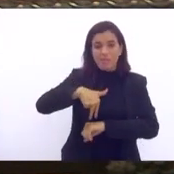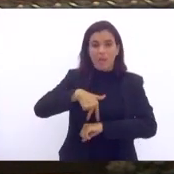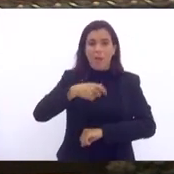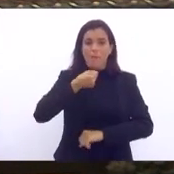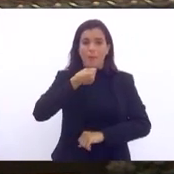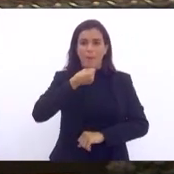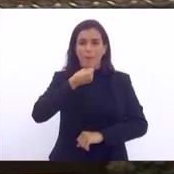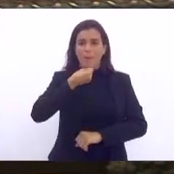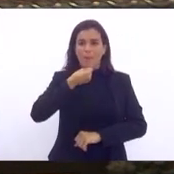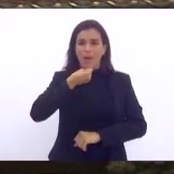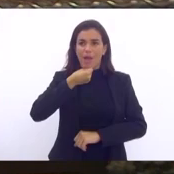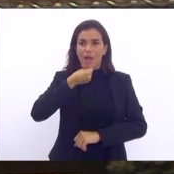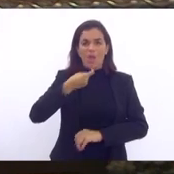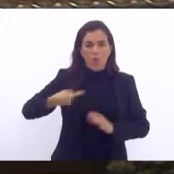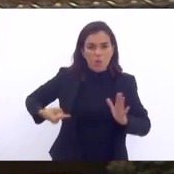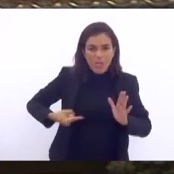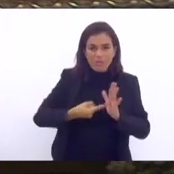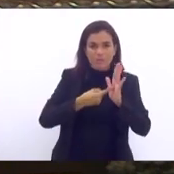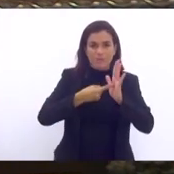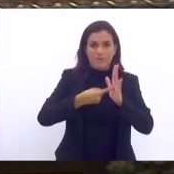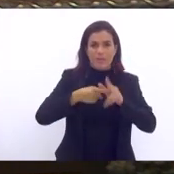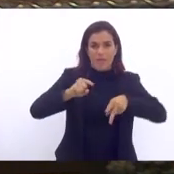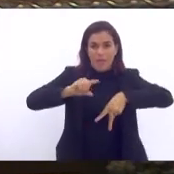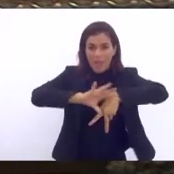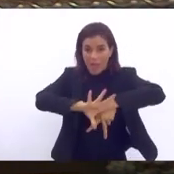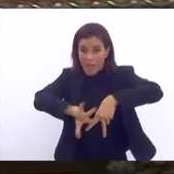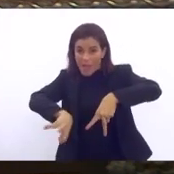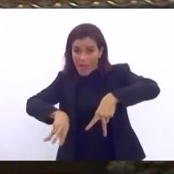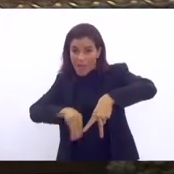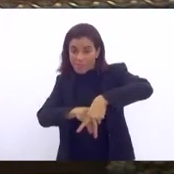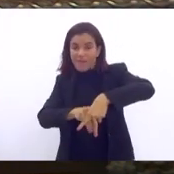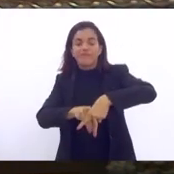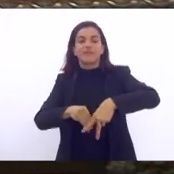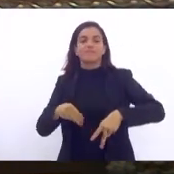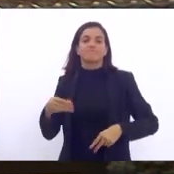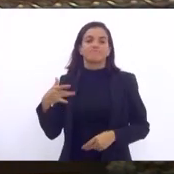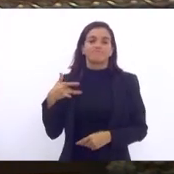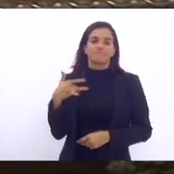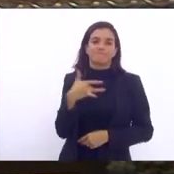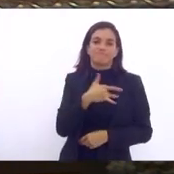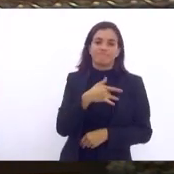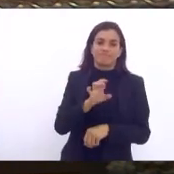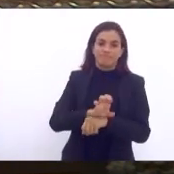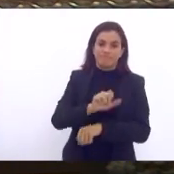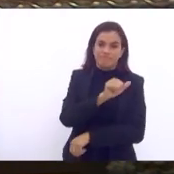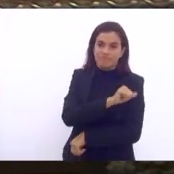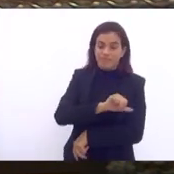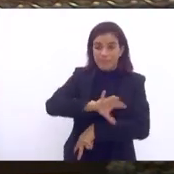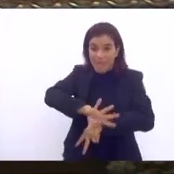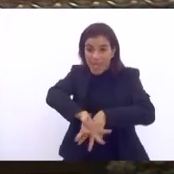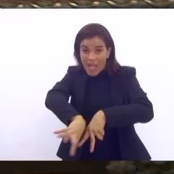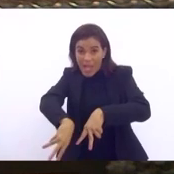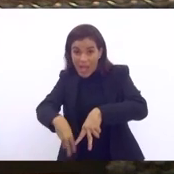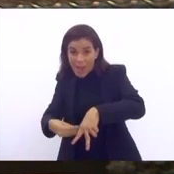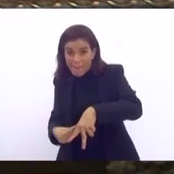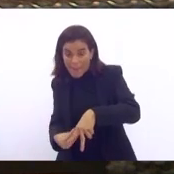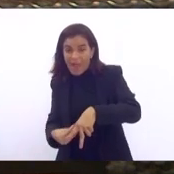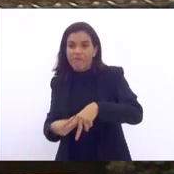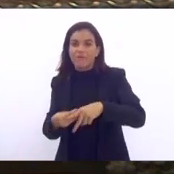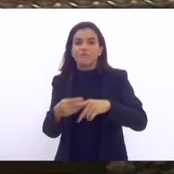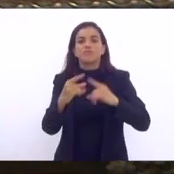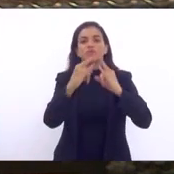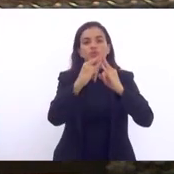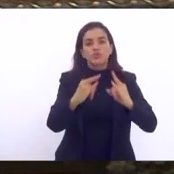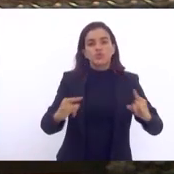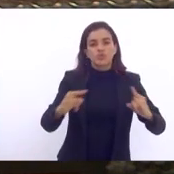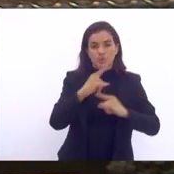máfia, a máfia da saúde no estado do Rio de Janeiro, a máfia dos hospitais de campanha. Me lembro bem que,